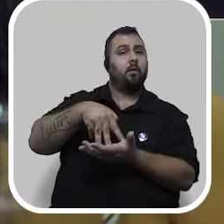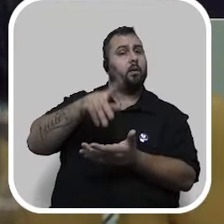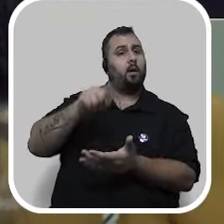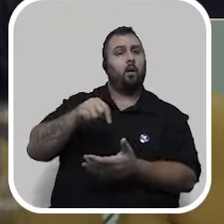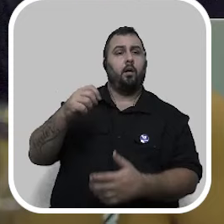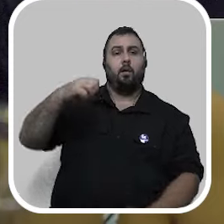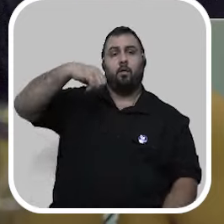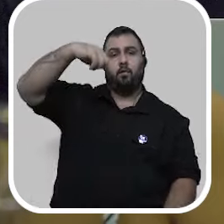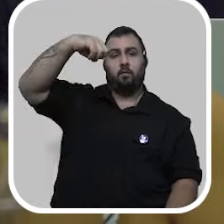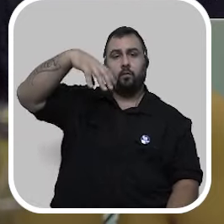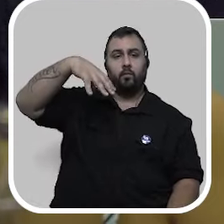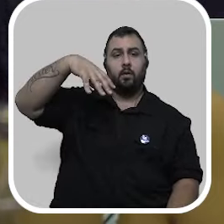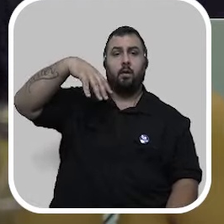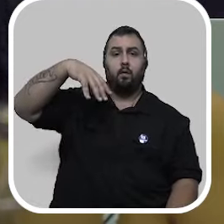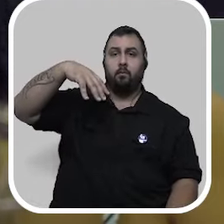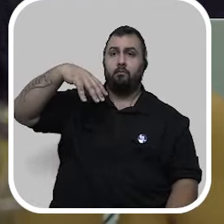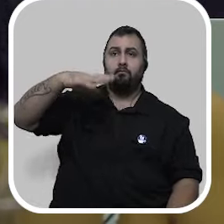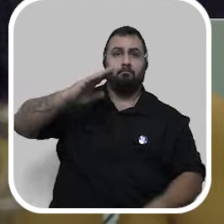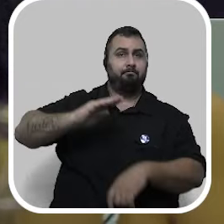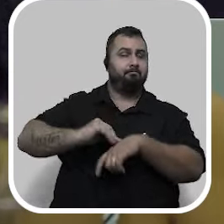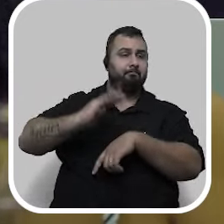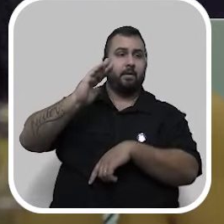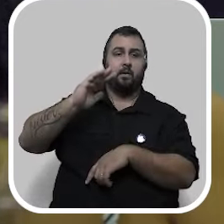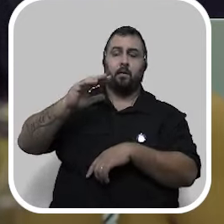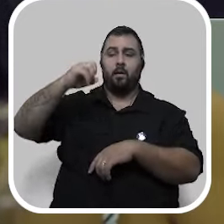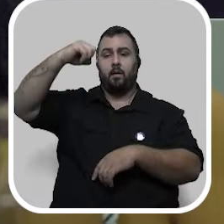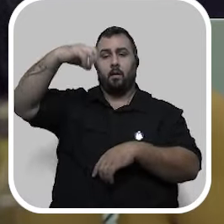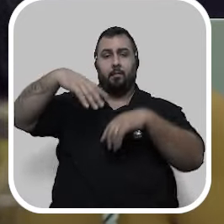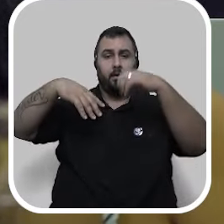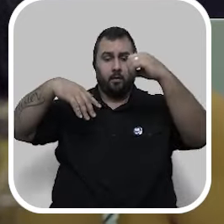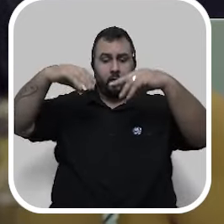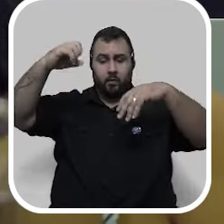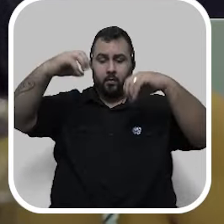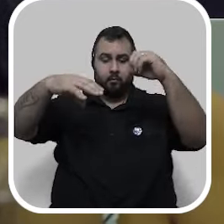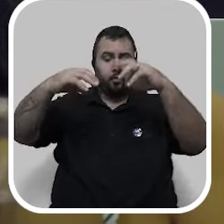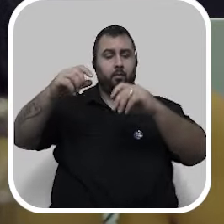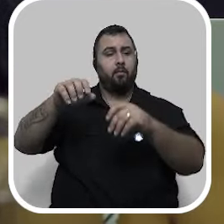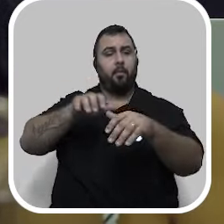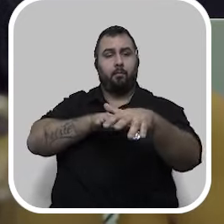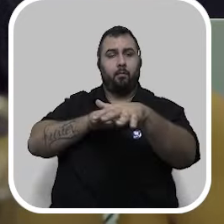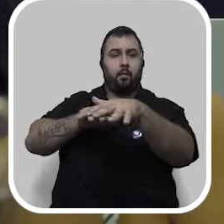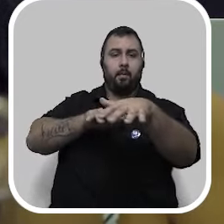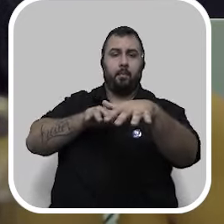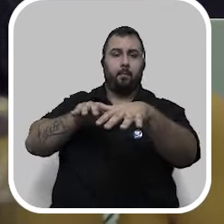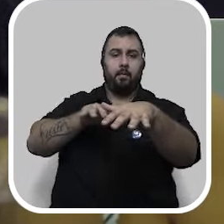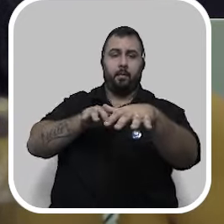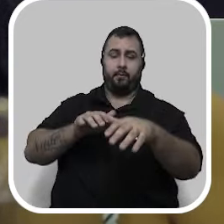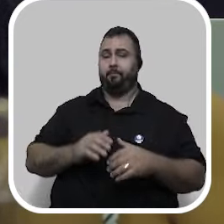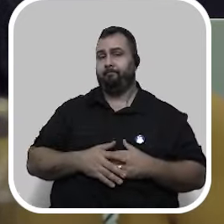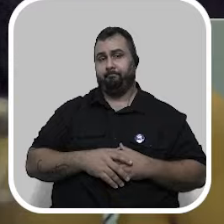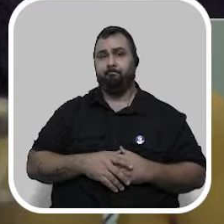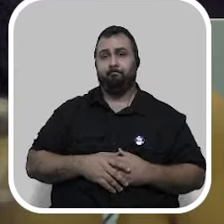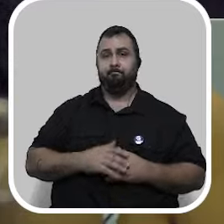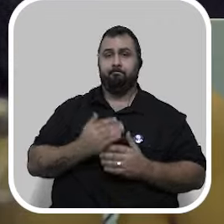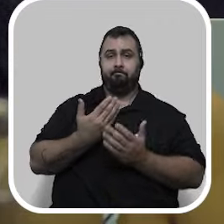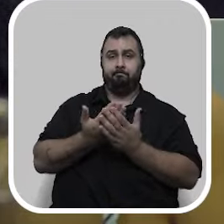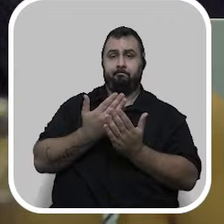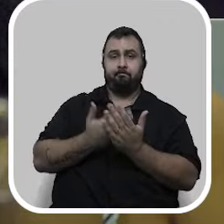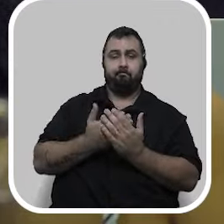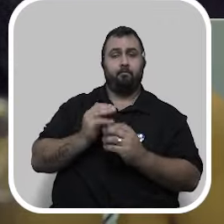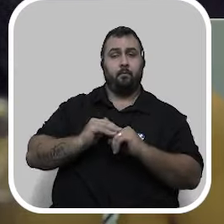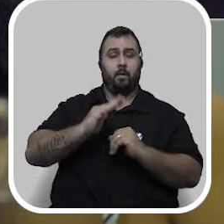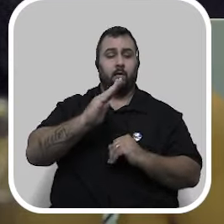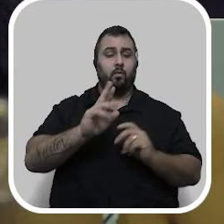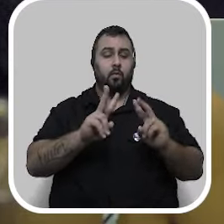iluminação Extra A iluminação das alegorias né então a gente tem estudado cada vez mais e